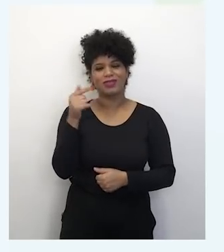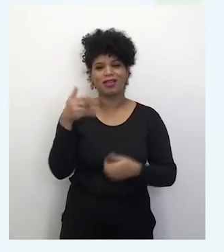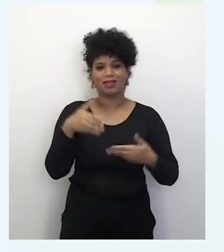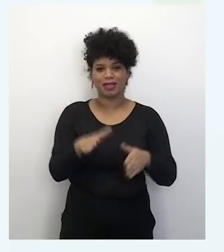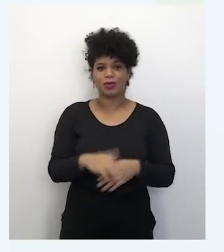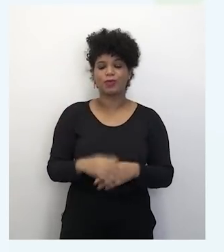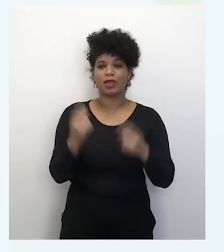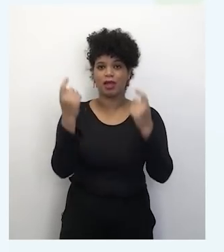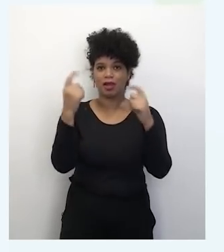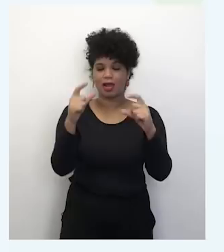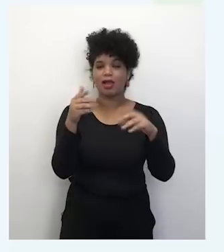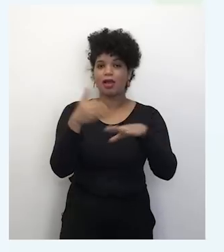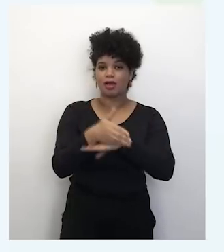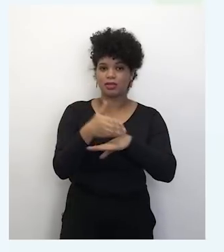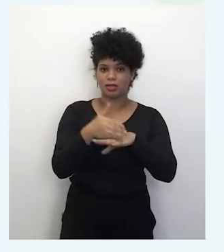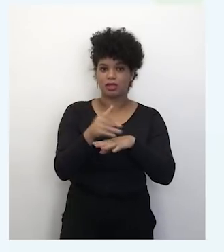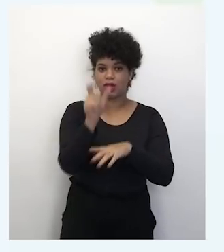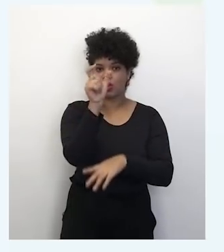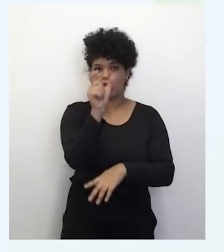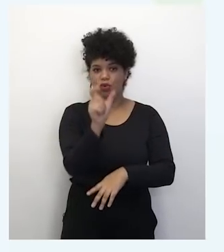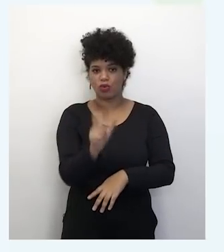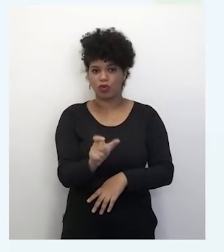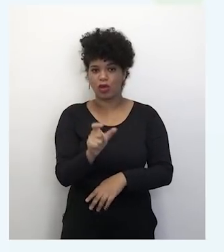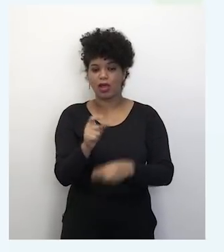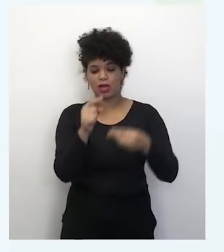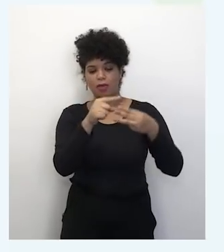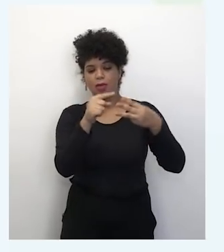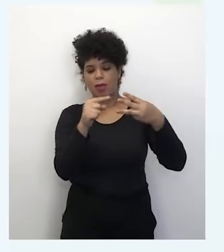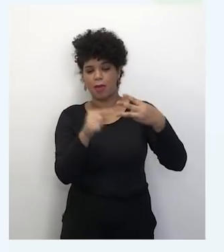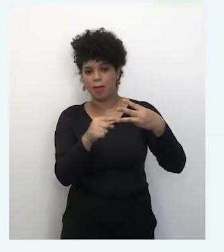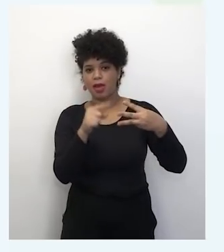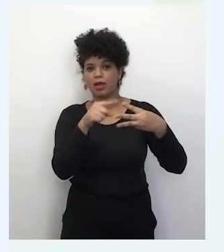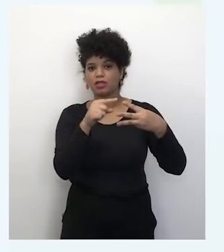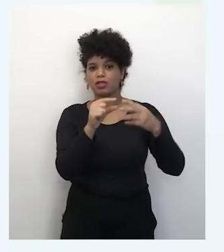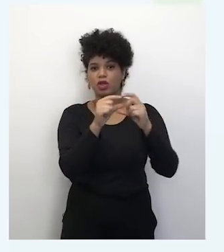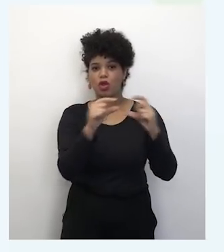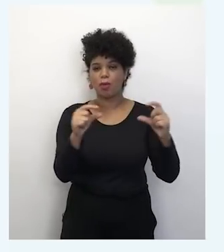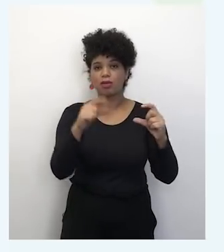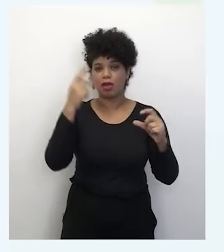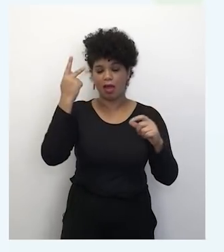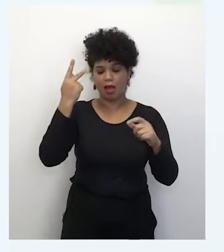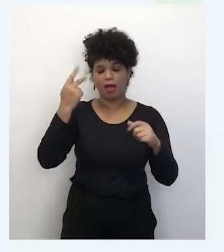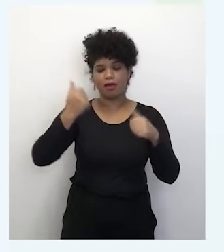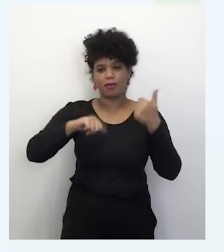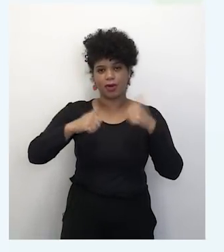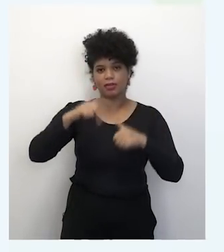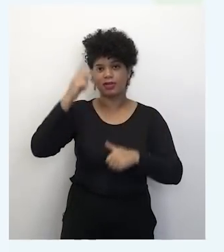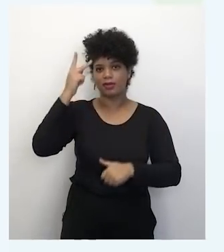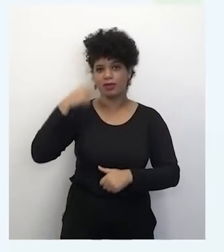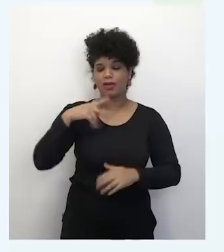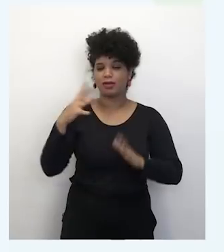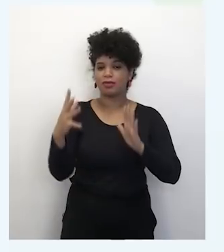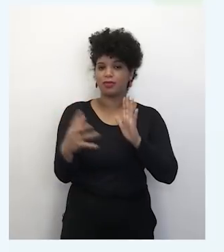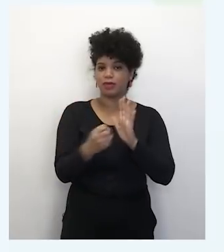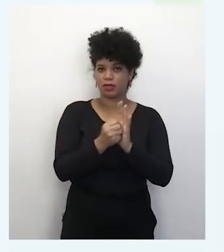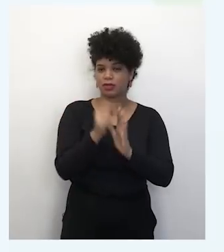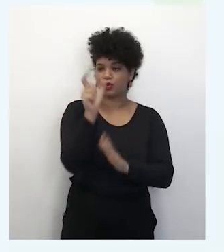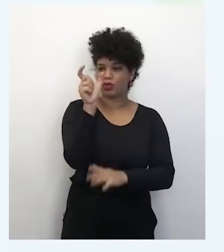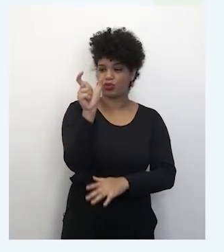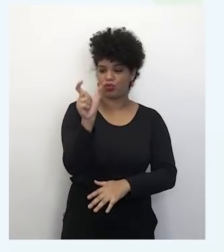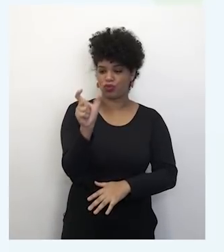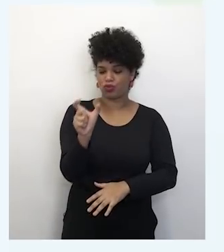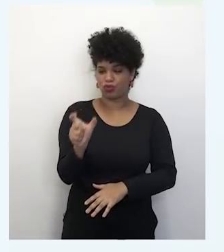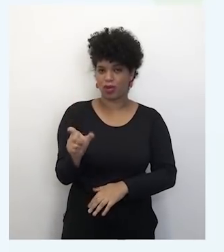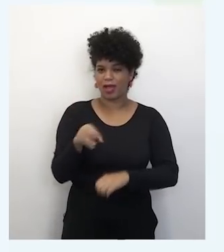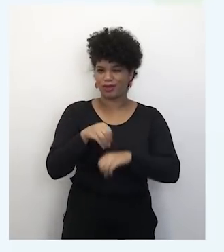em acessar quando abrir as 3 barrinhas aluno, autoavaliação socioemocional e preencher autoavaliação. Vai abrir essa parte com